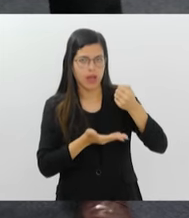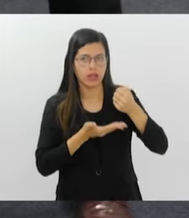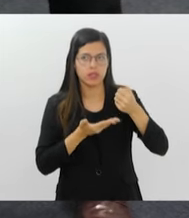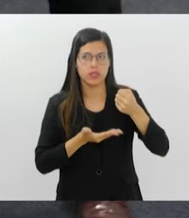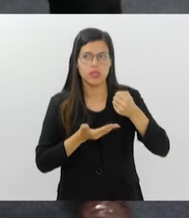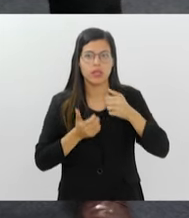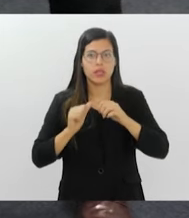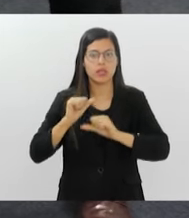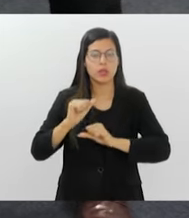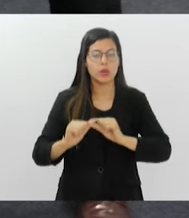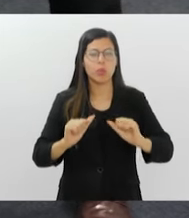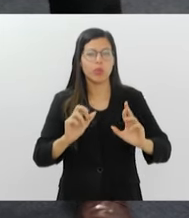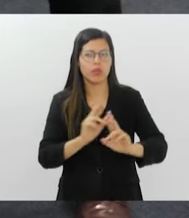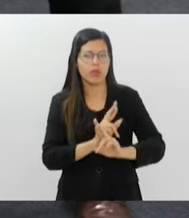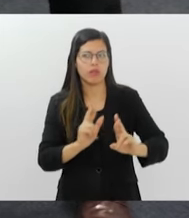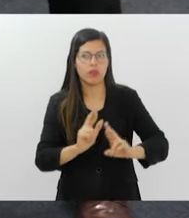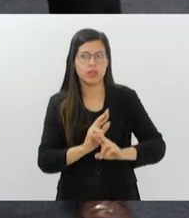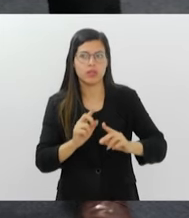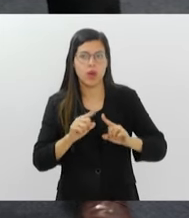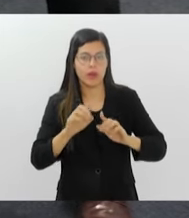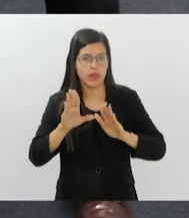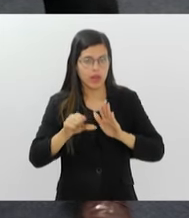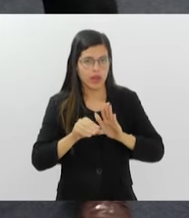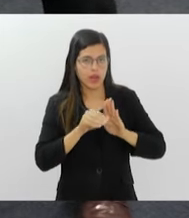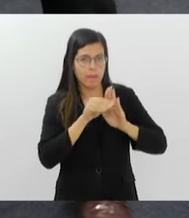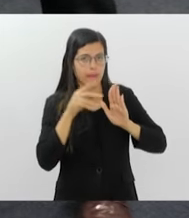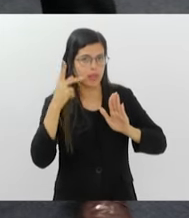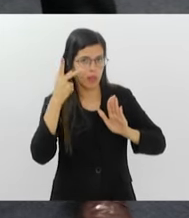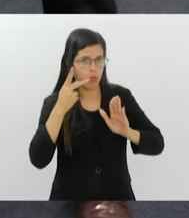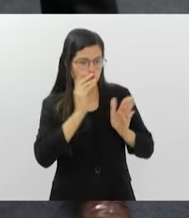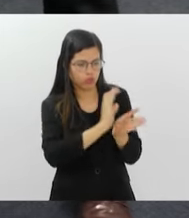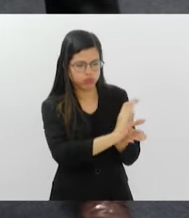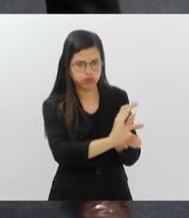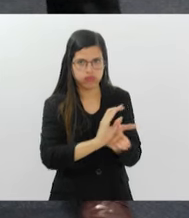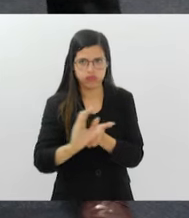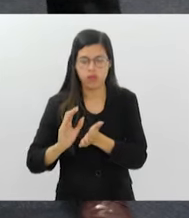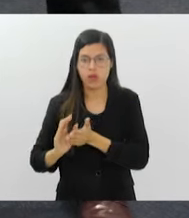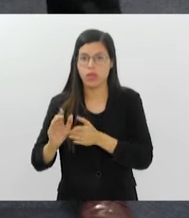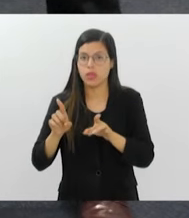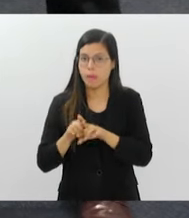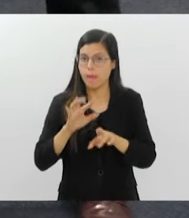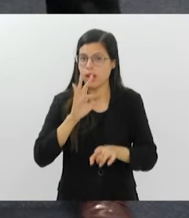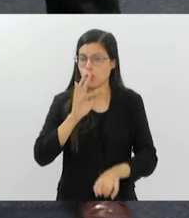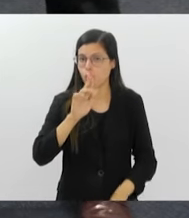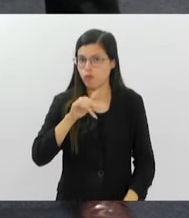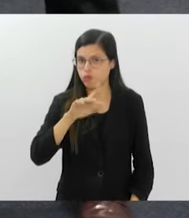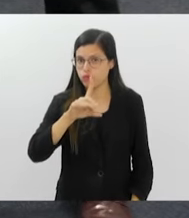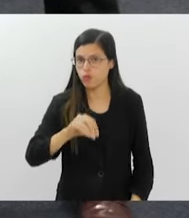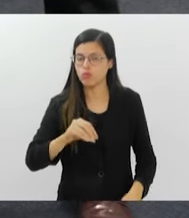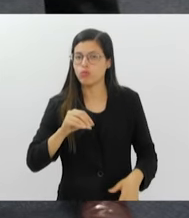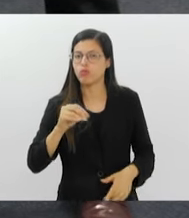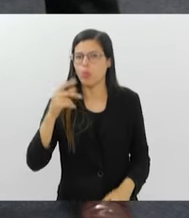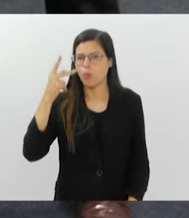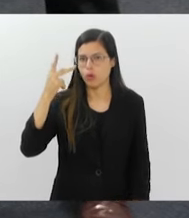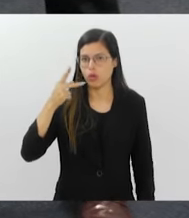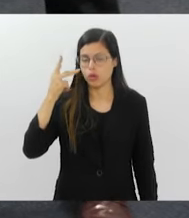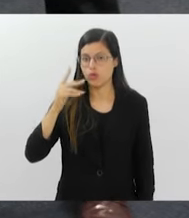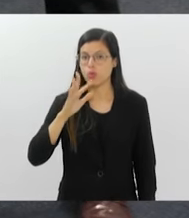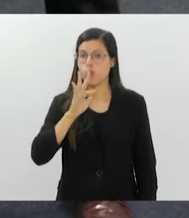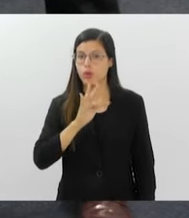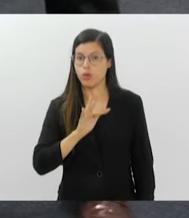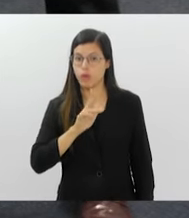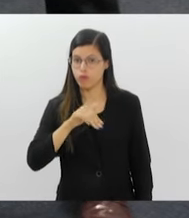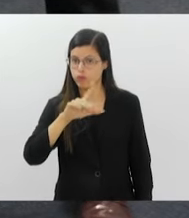as relações, que é as emendas parlamentares, o fundo partidário e o fundo eleitoral.